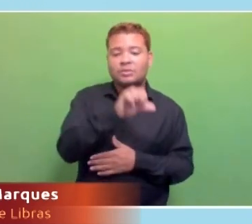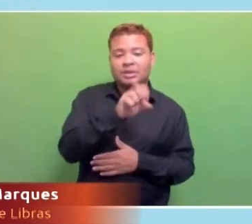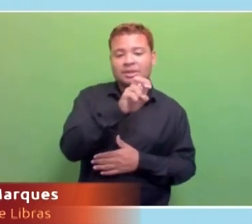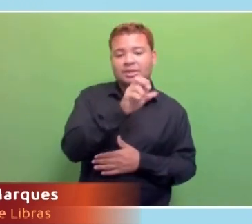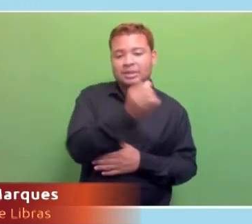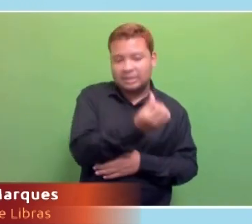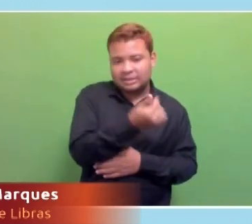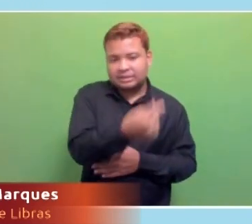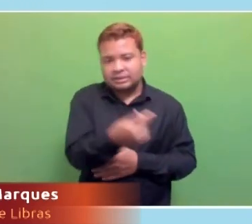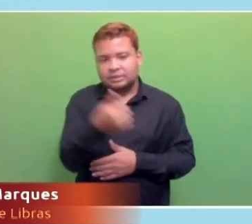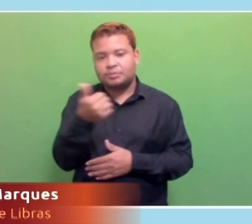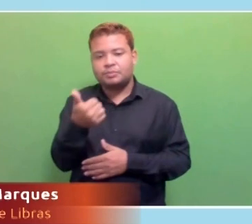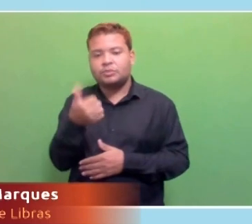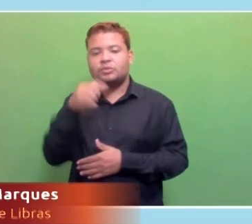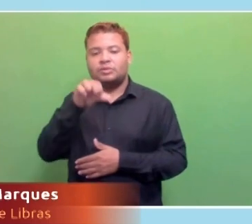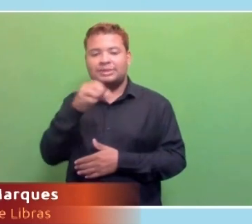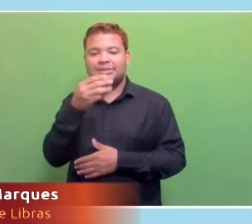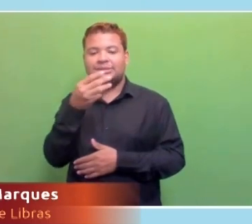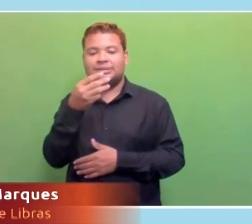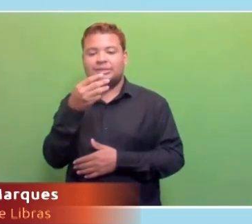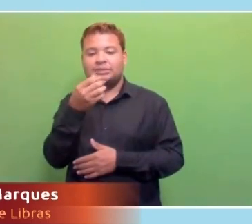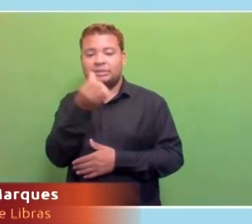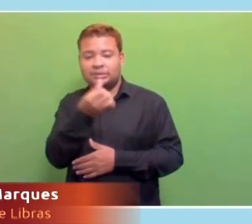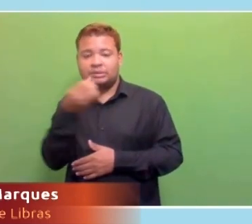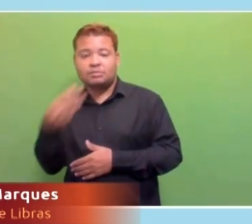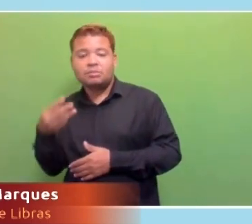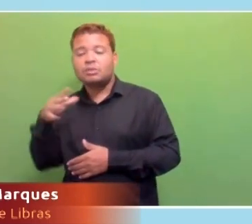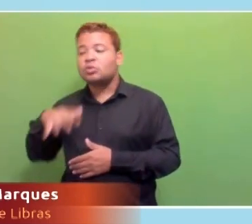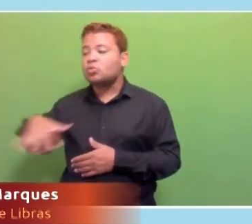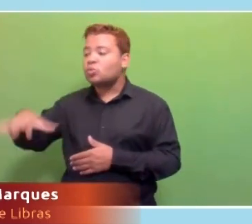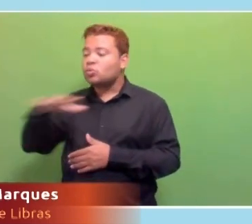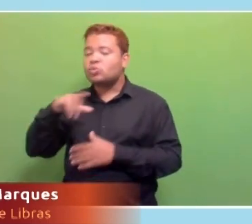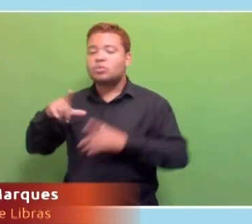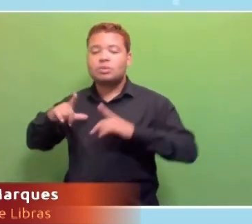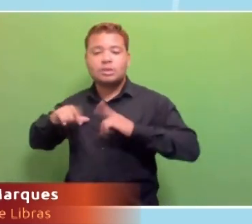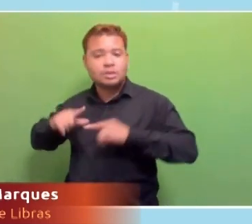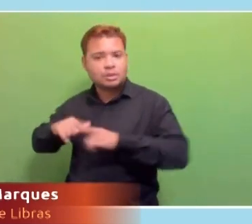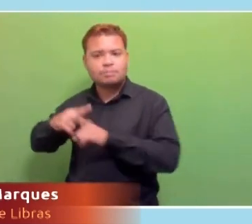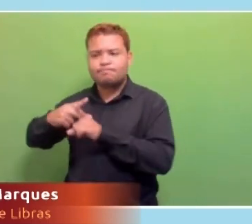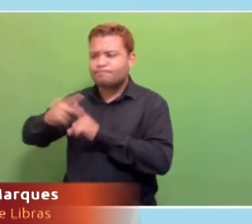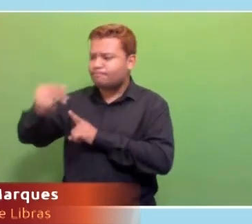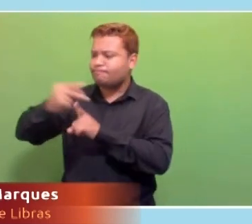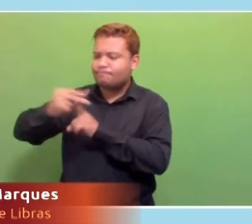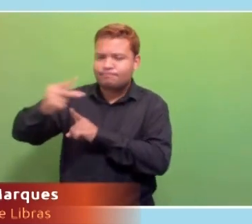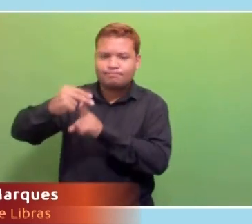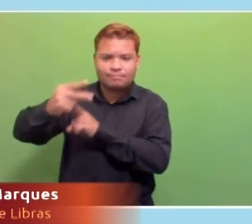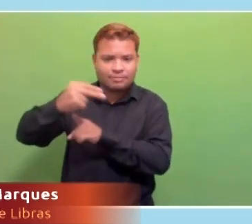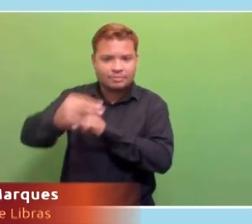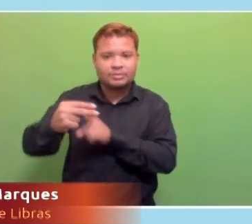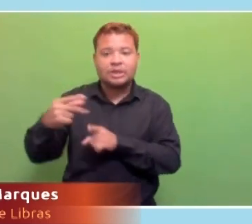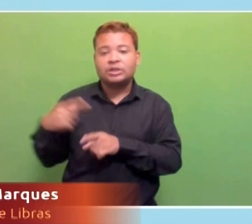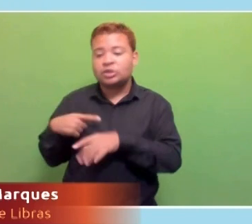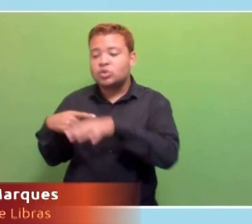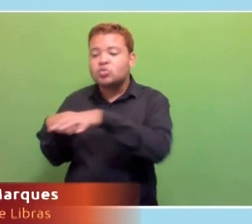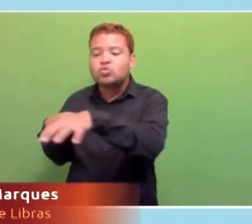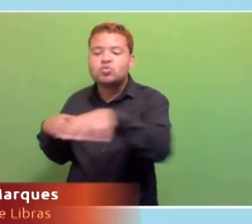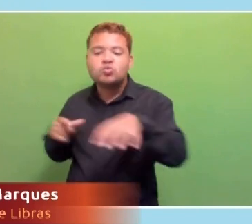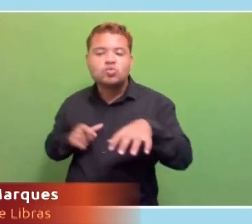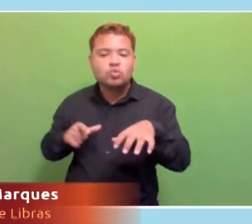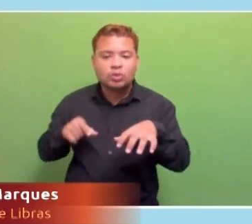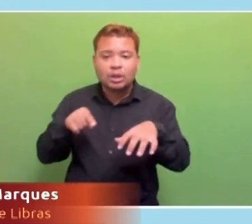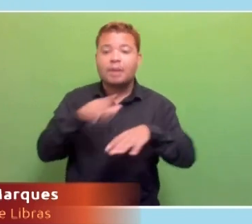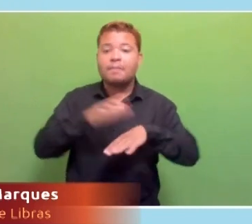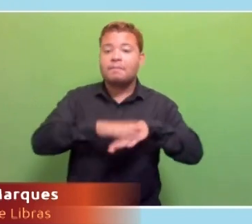foram ganhos por Israel. E aquele que era o território, inicialmente, que tinha que ser controlado pelos palestinos,